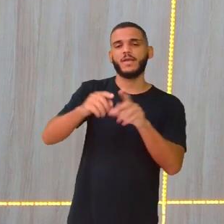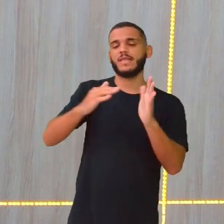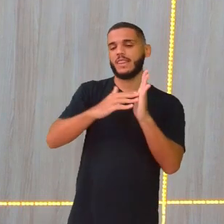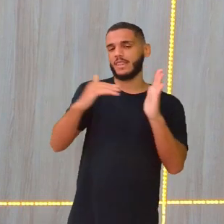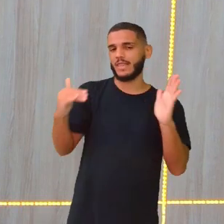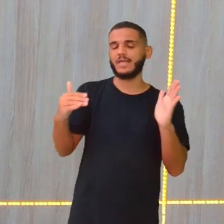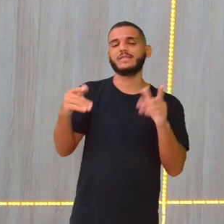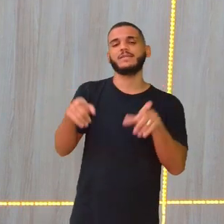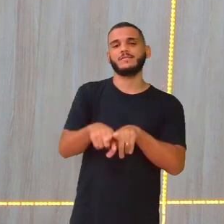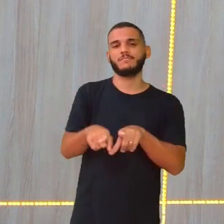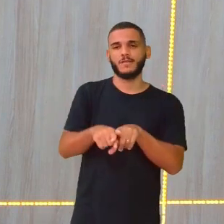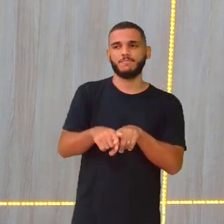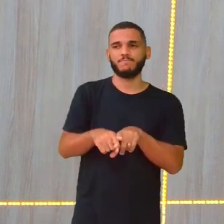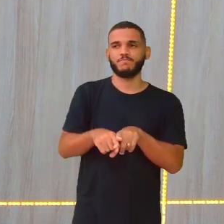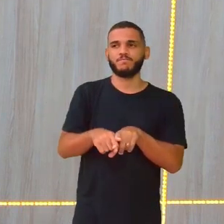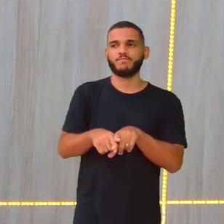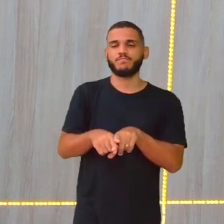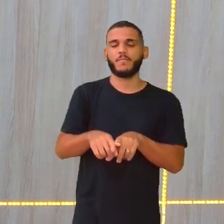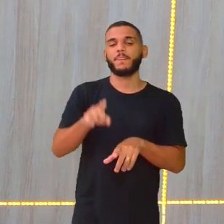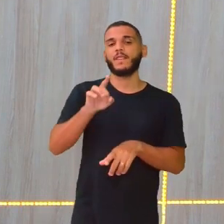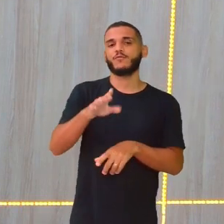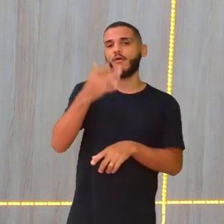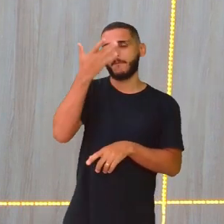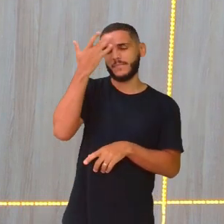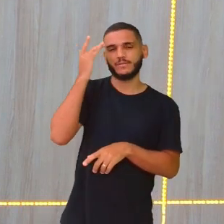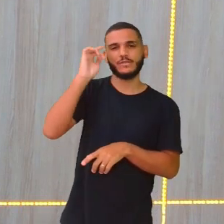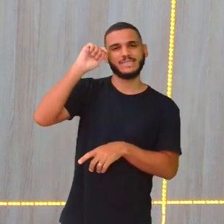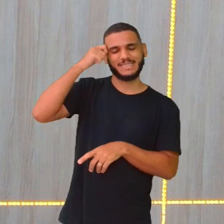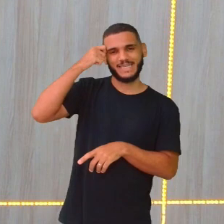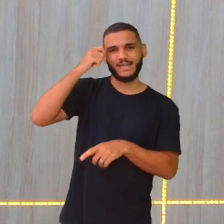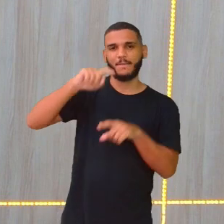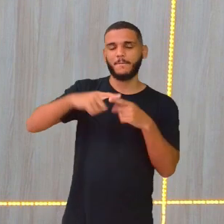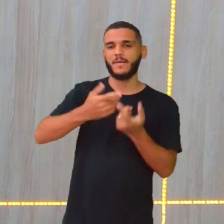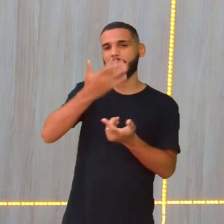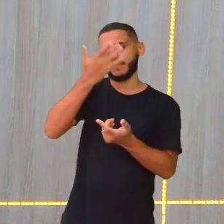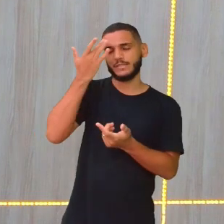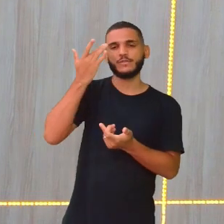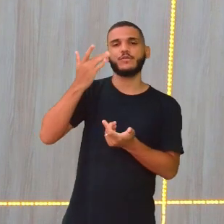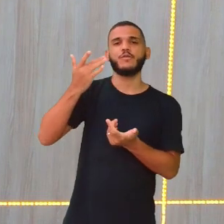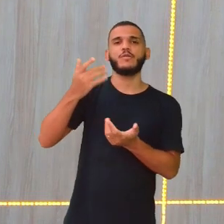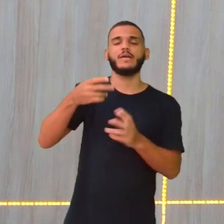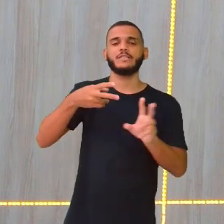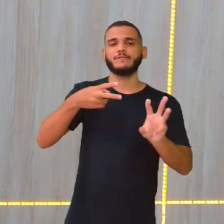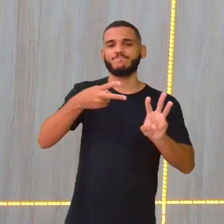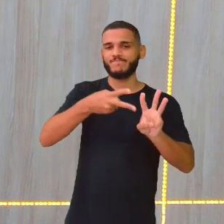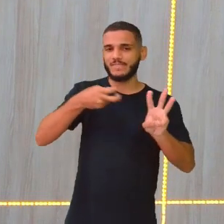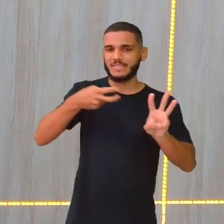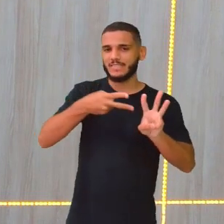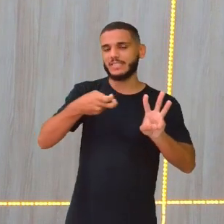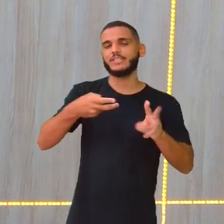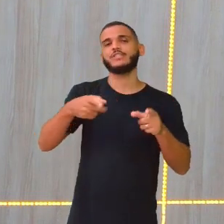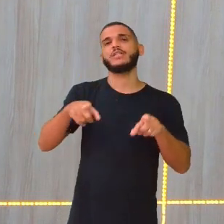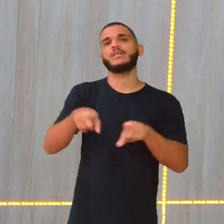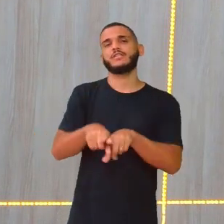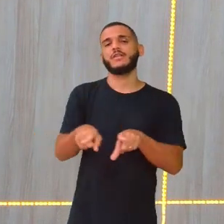estéticas. Sim. E não digo só de pessoas negras, mas de pessoas indígenas,